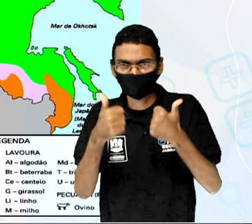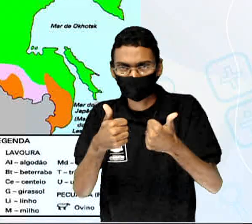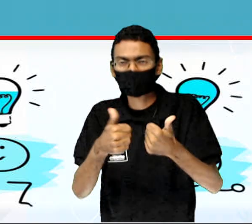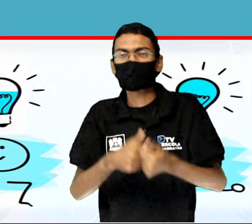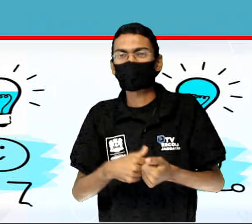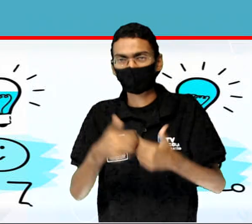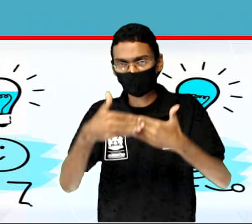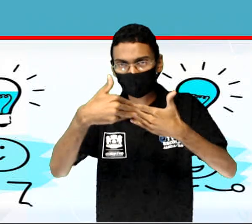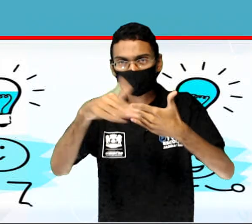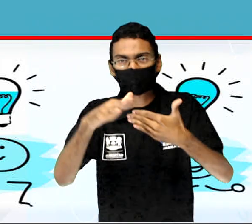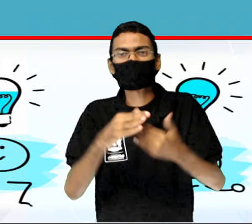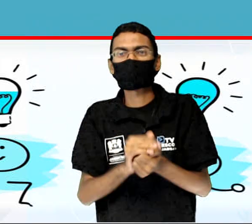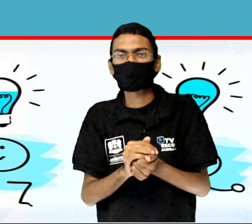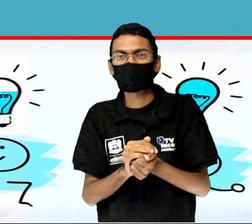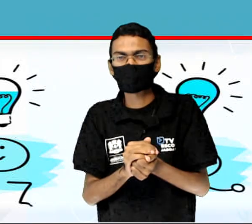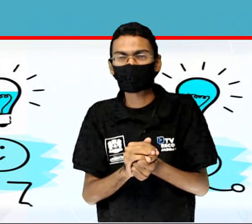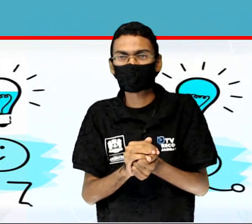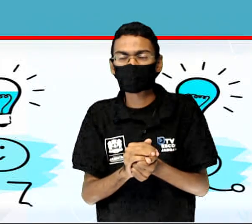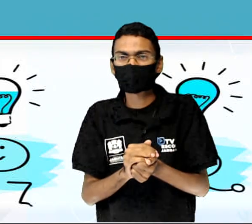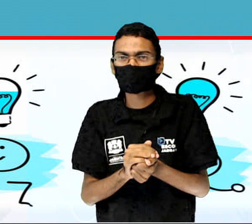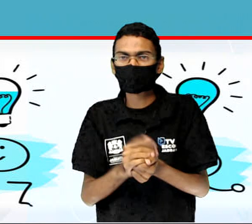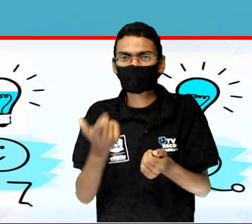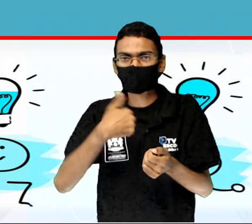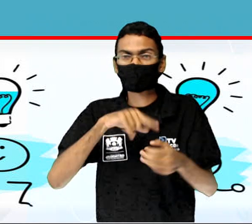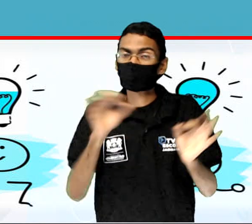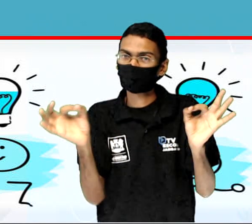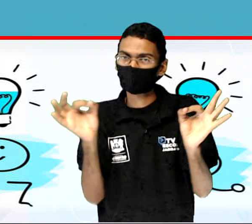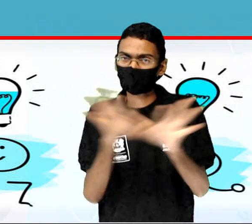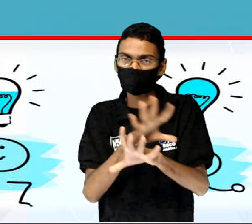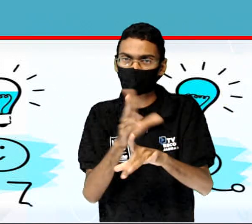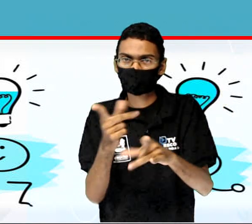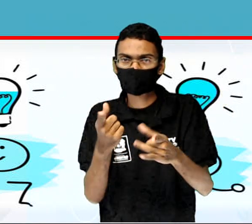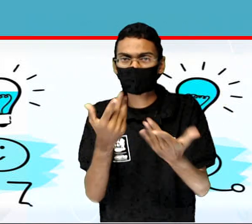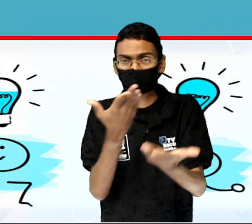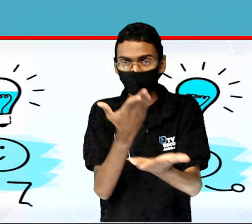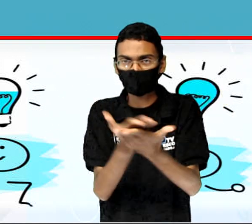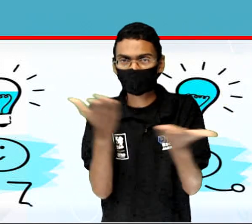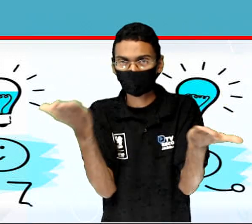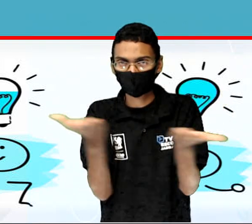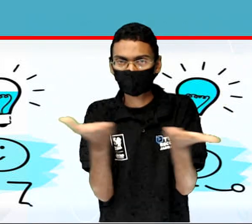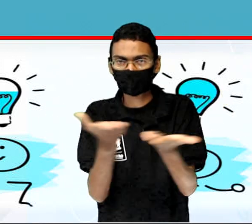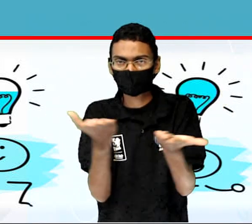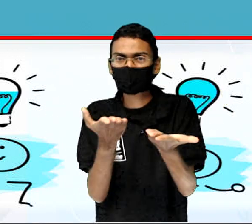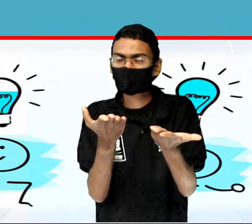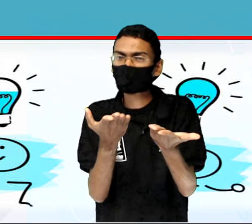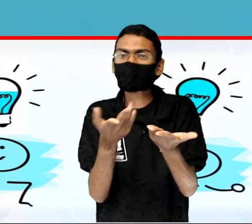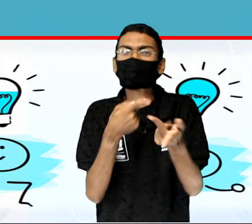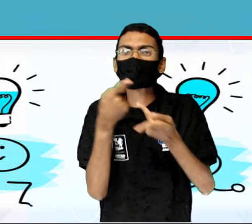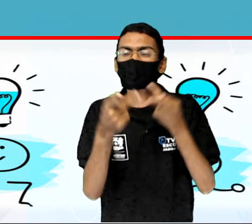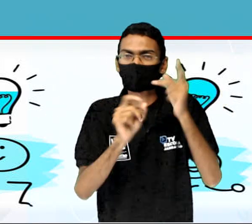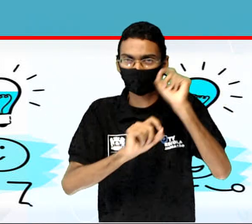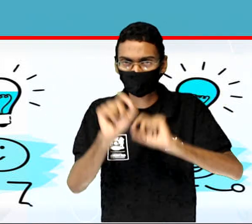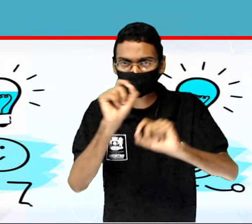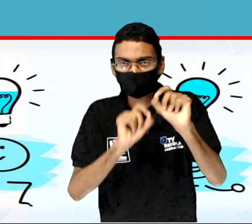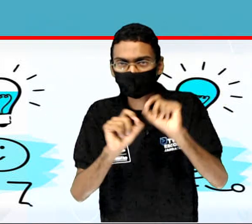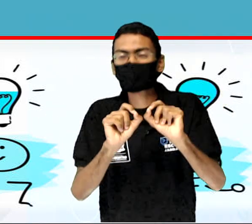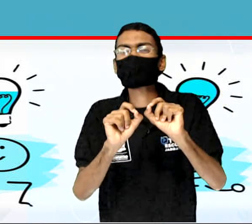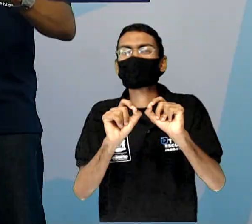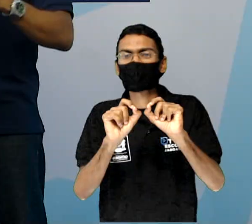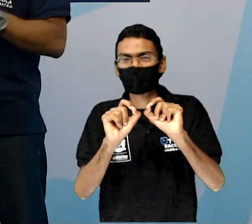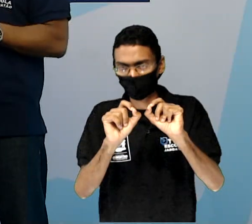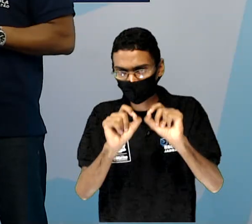e pecuarista na região, tá? Então, a gente tem nesse mapa, fica fácil vocês observarem e distinguirem isso